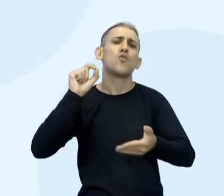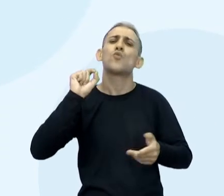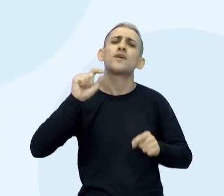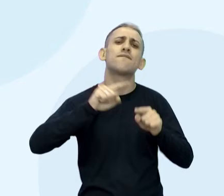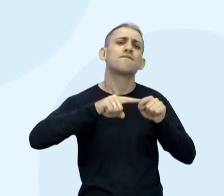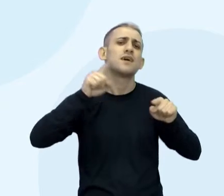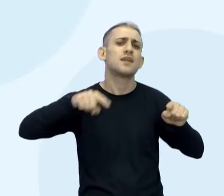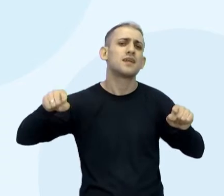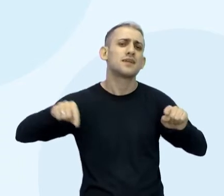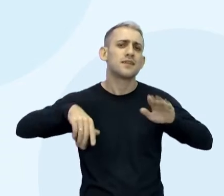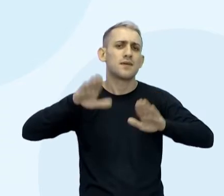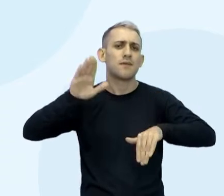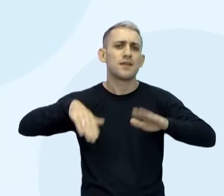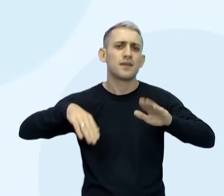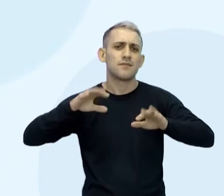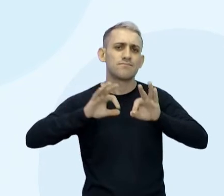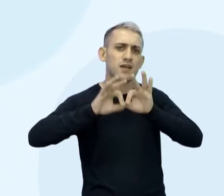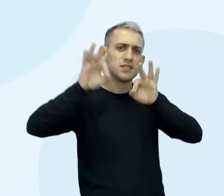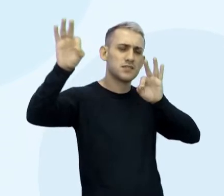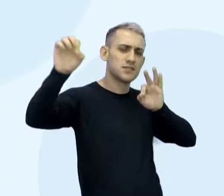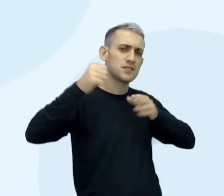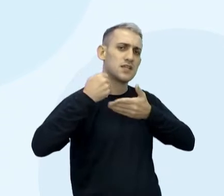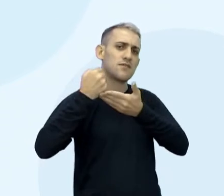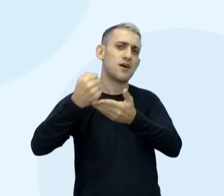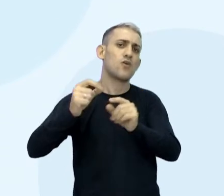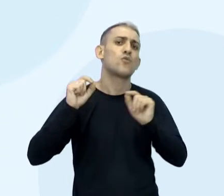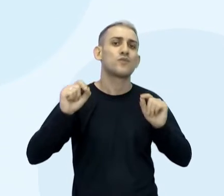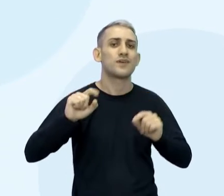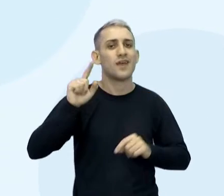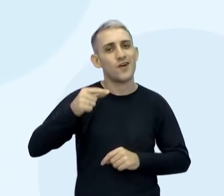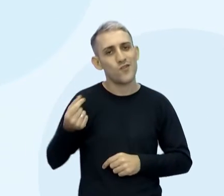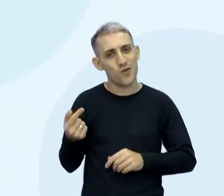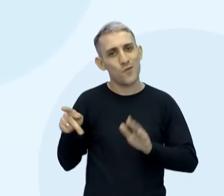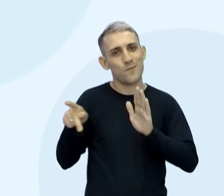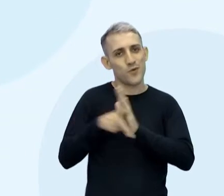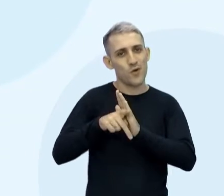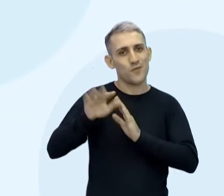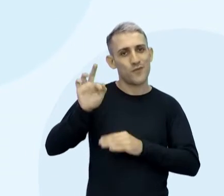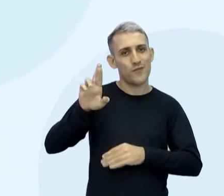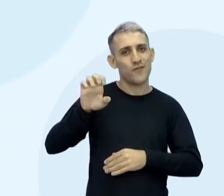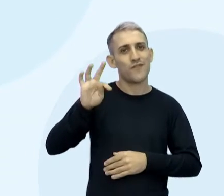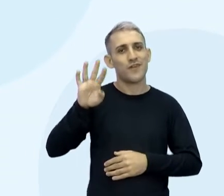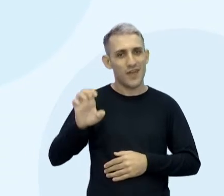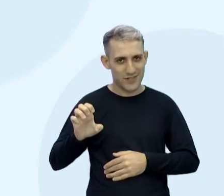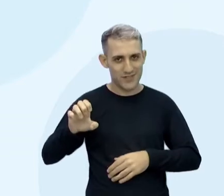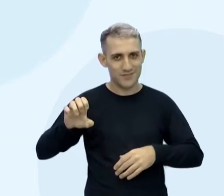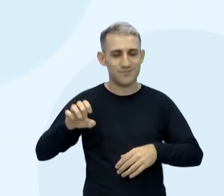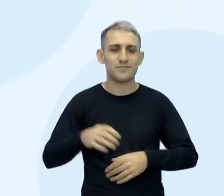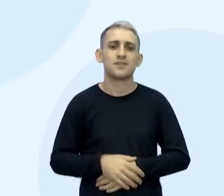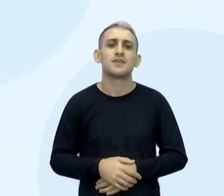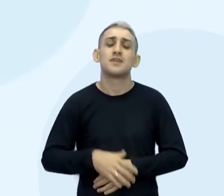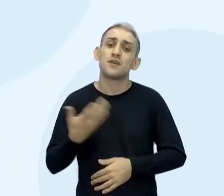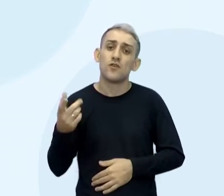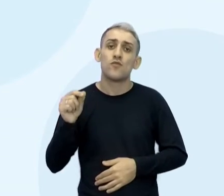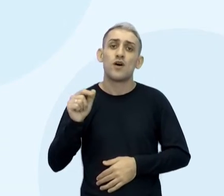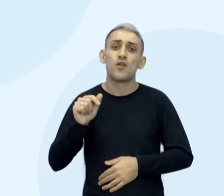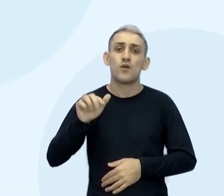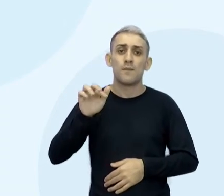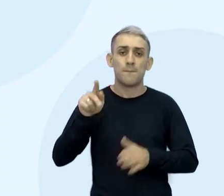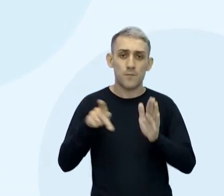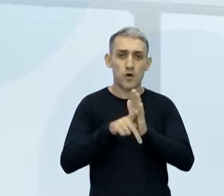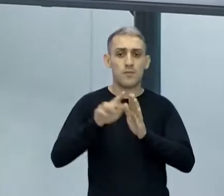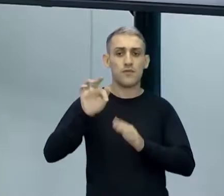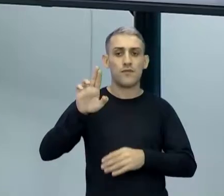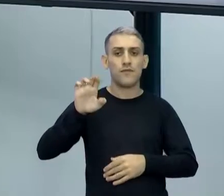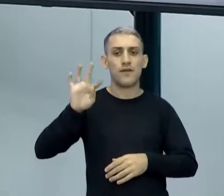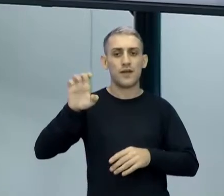varia dependendo da distância a ser entregue? O valor do frete. Então, o valor do frete é uma variável.